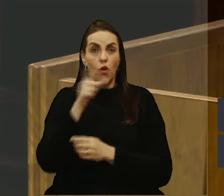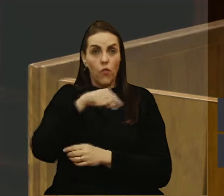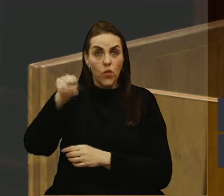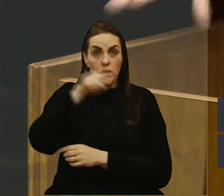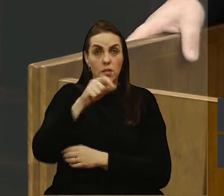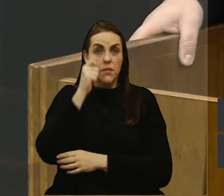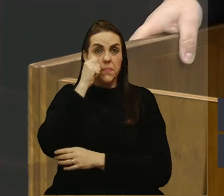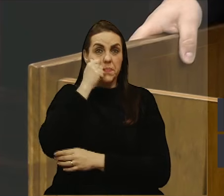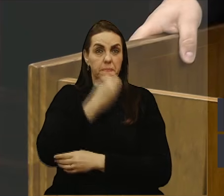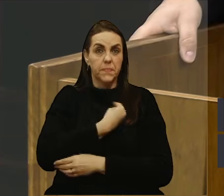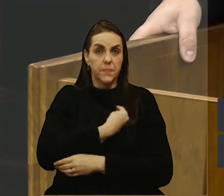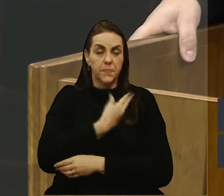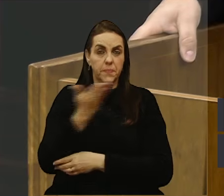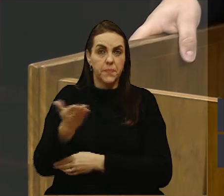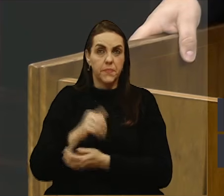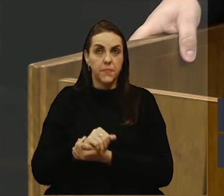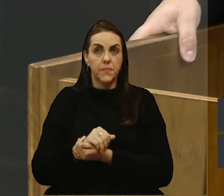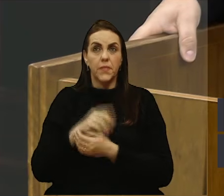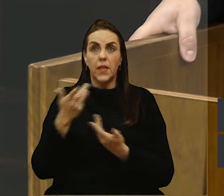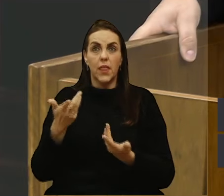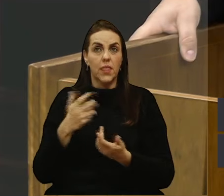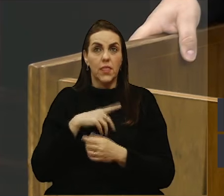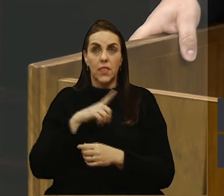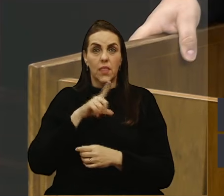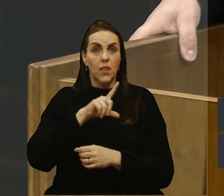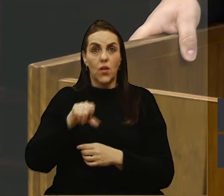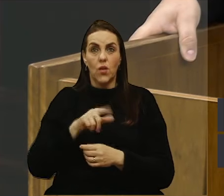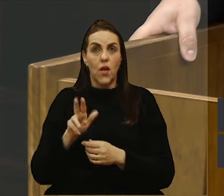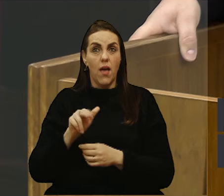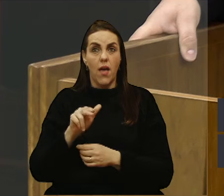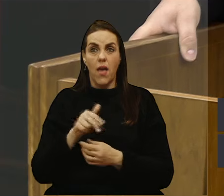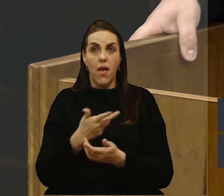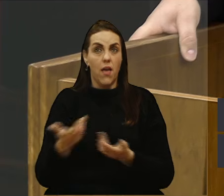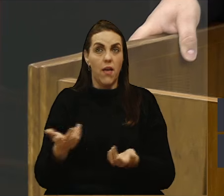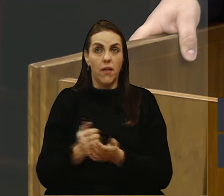estavam presentes. Não faltava leito para ninguém.